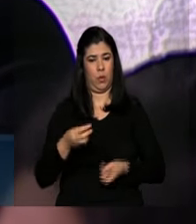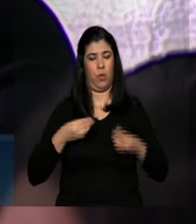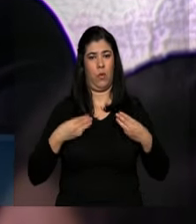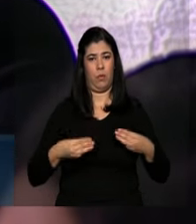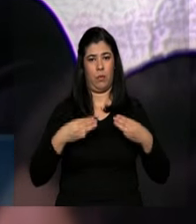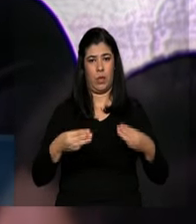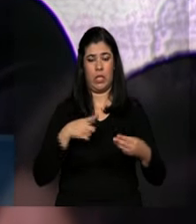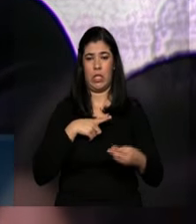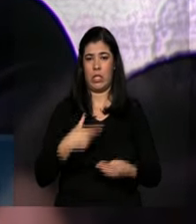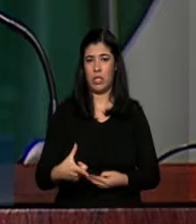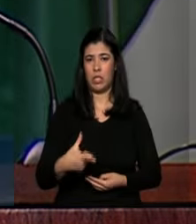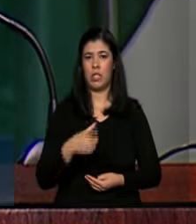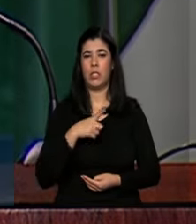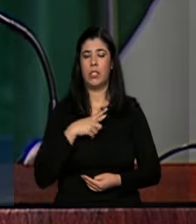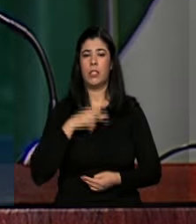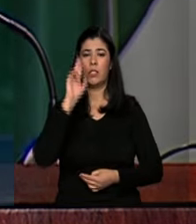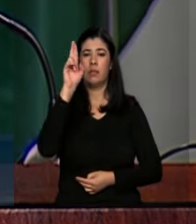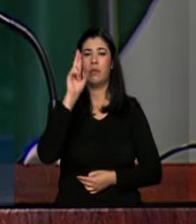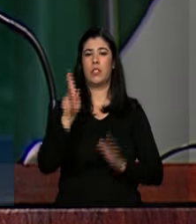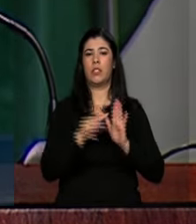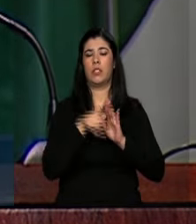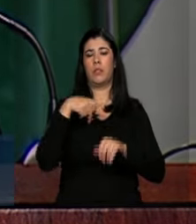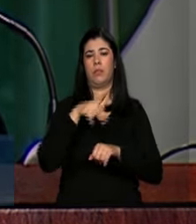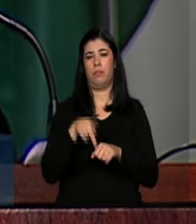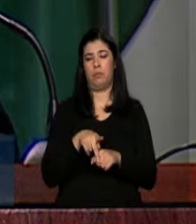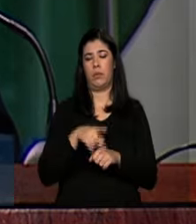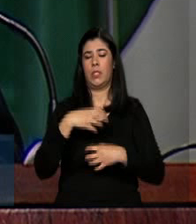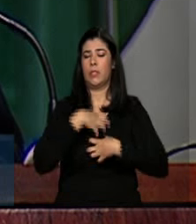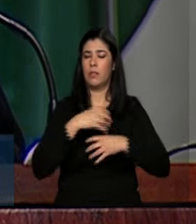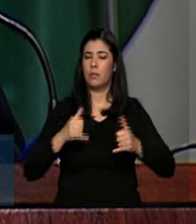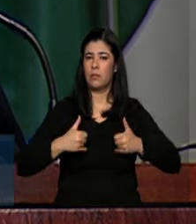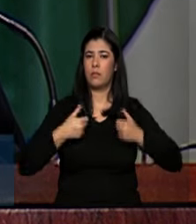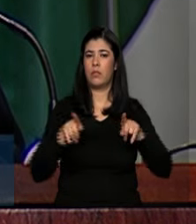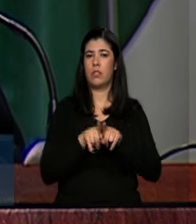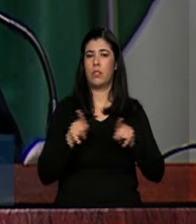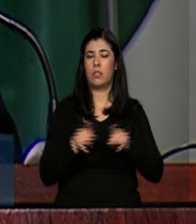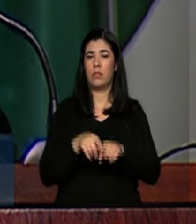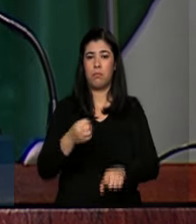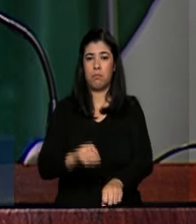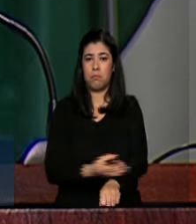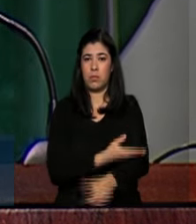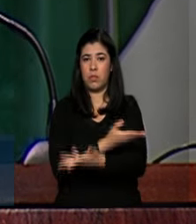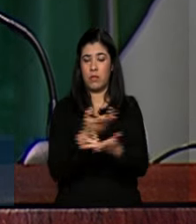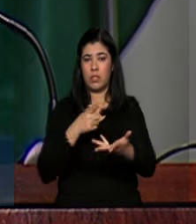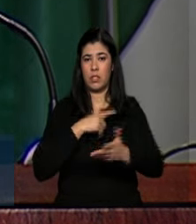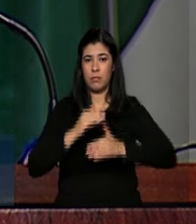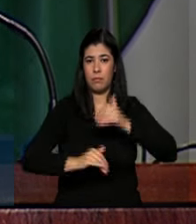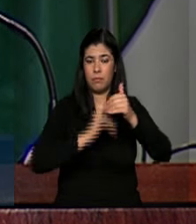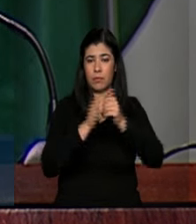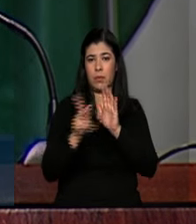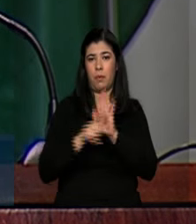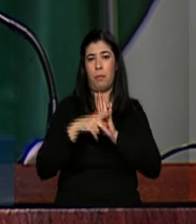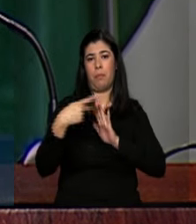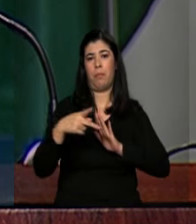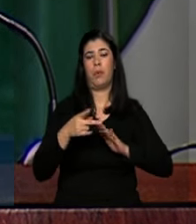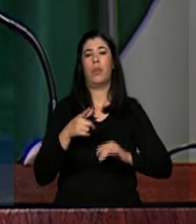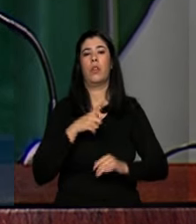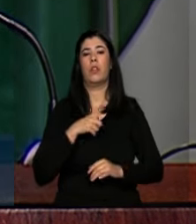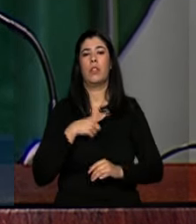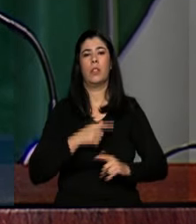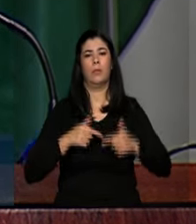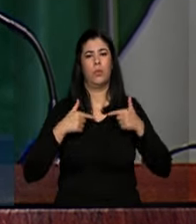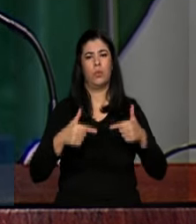é cada vez mais representativo do nosso país. Orgulhamo-nos da energia e disposição das novas gerações